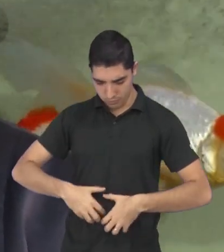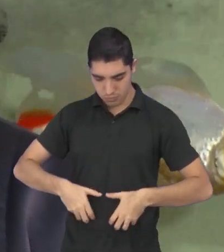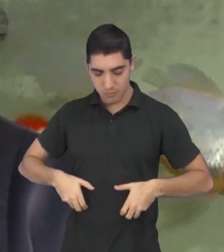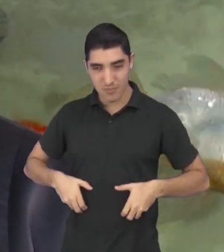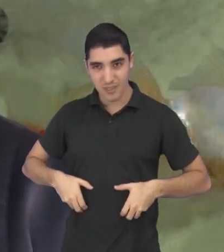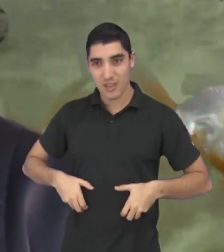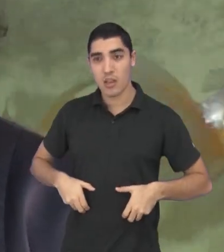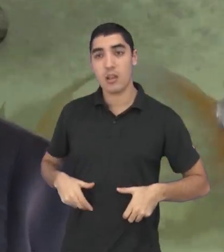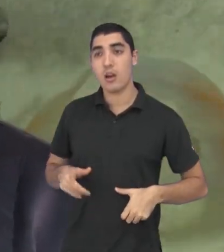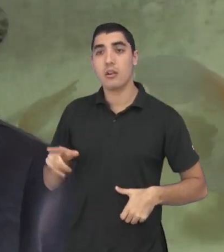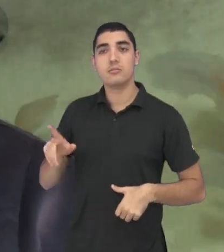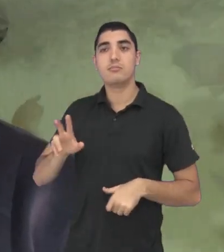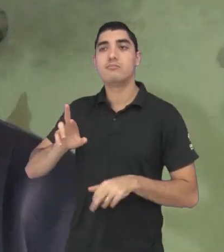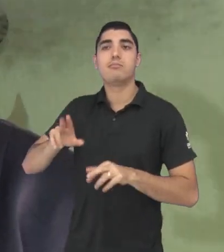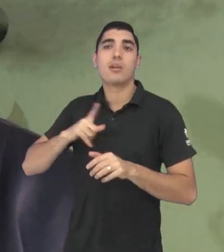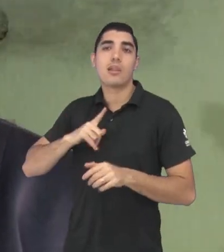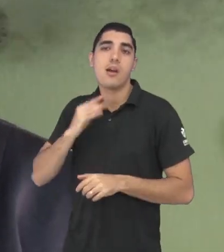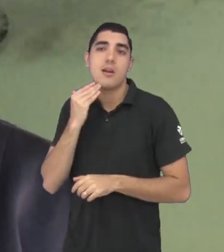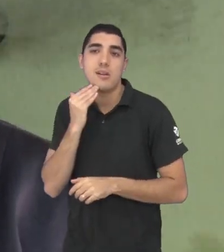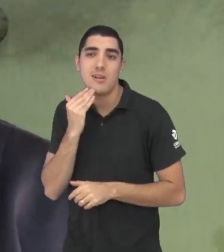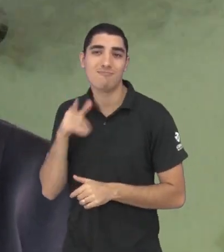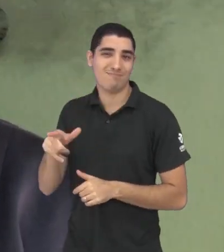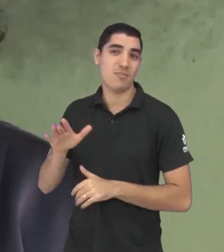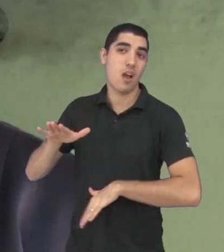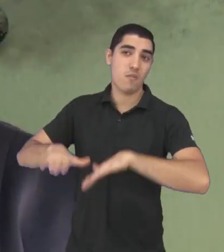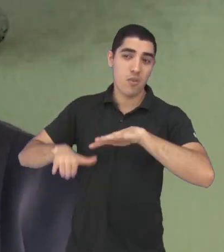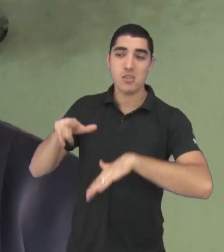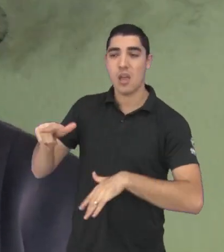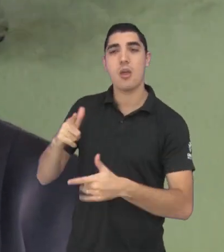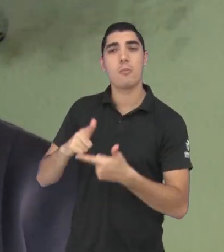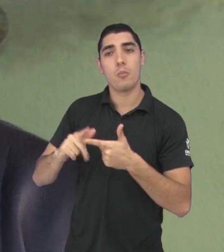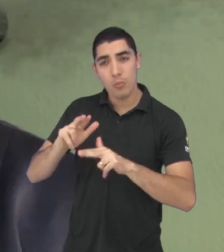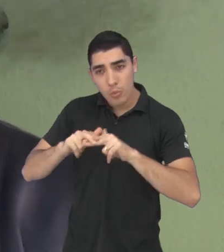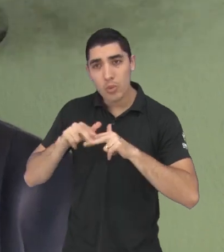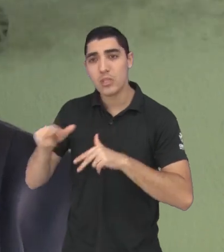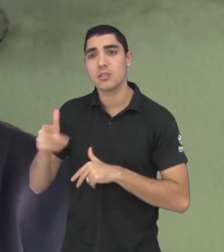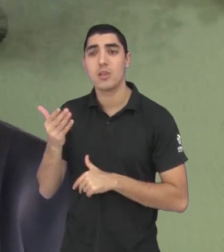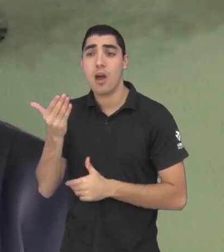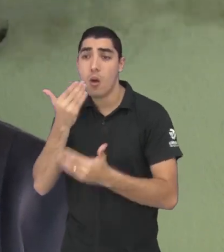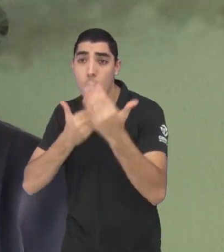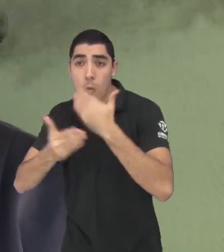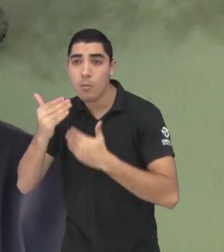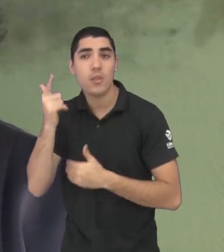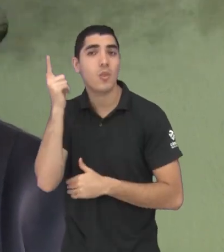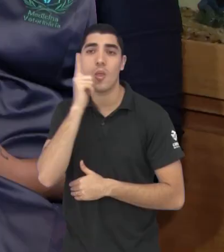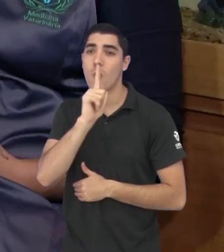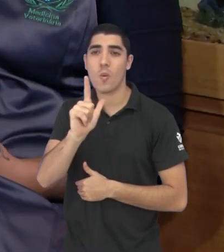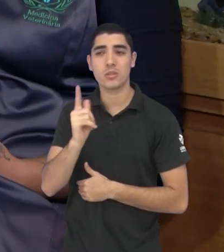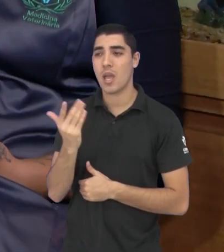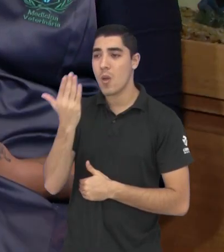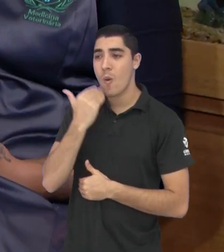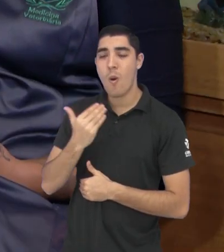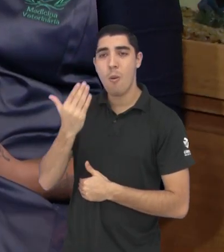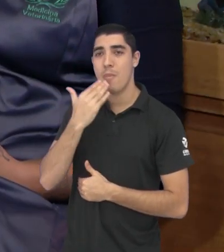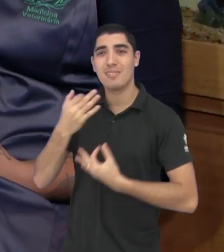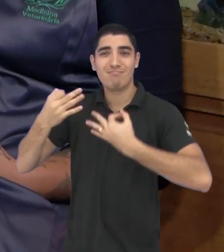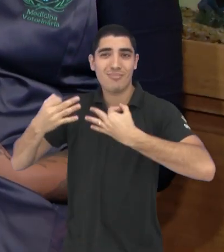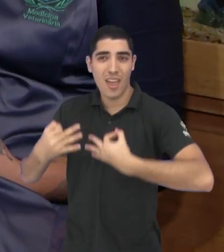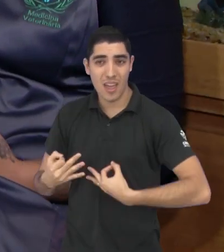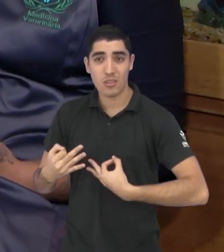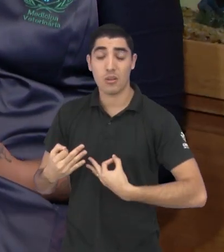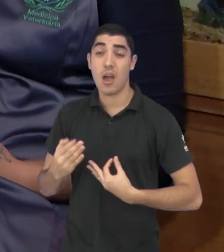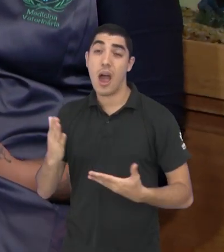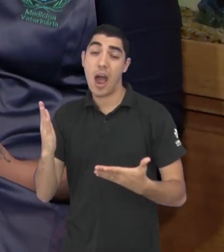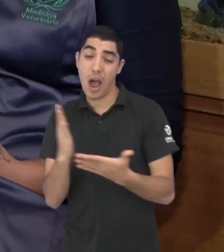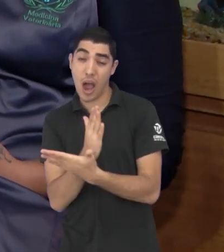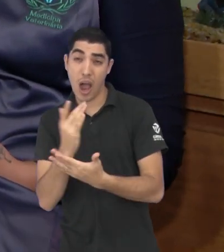estômago comum, como a gente conhece, o estômago que é realmente, que degrada os alimentos. Então, acaba